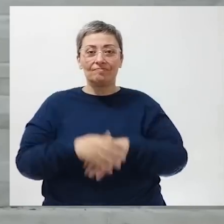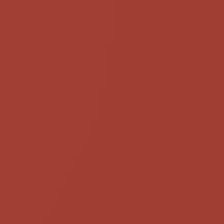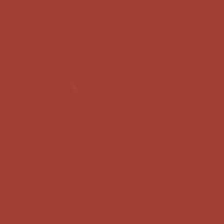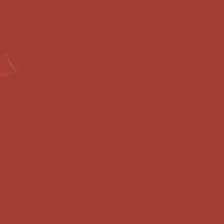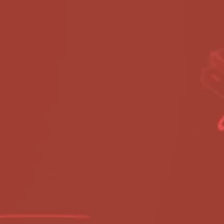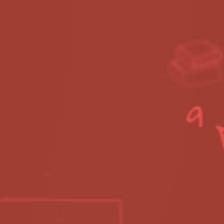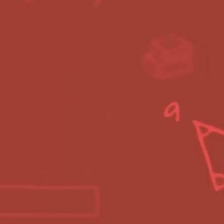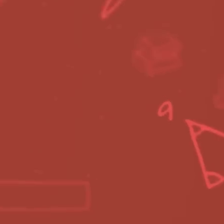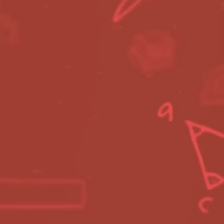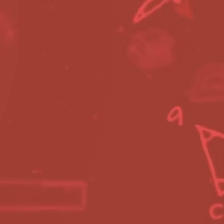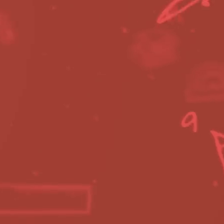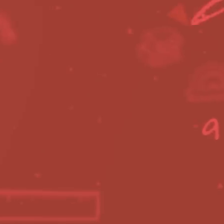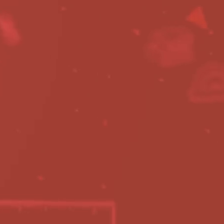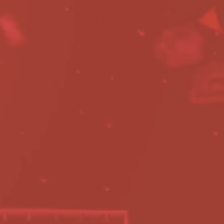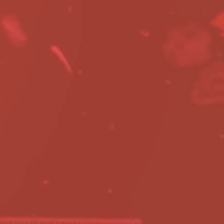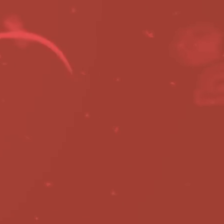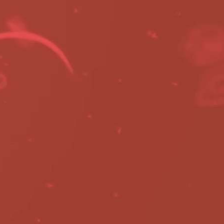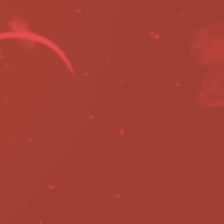mais!